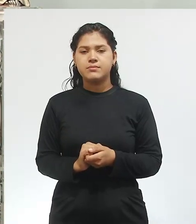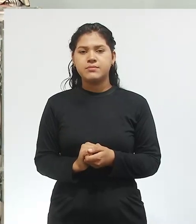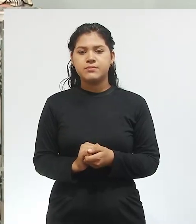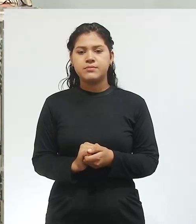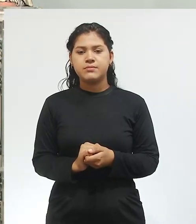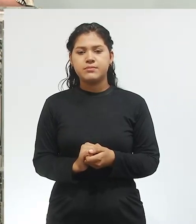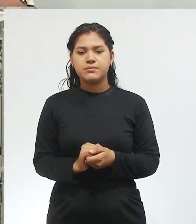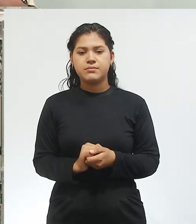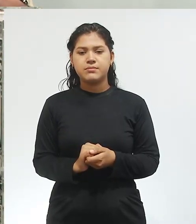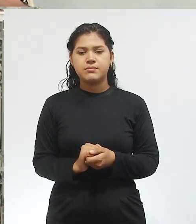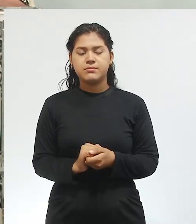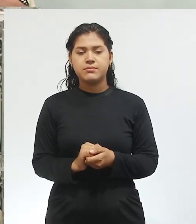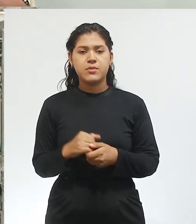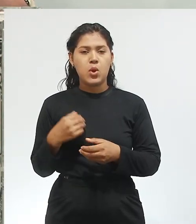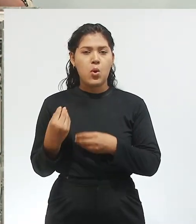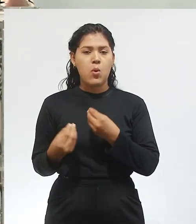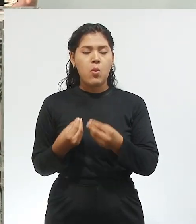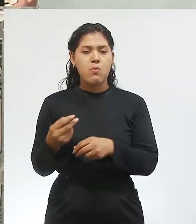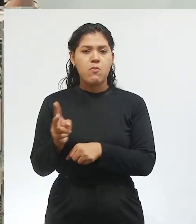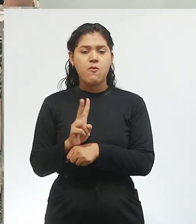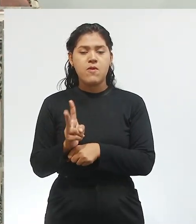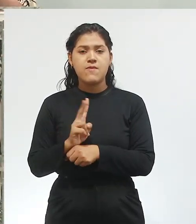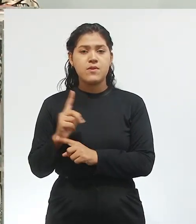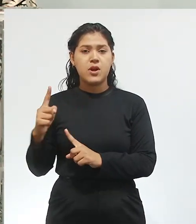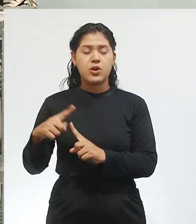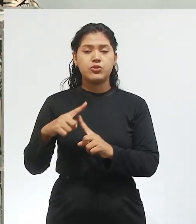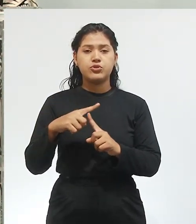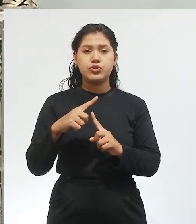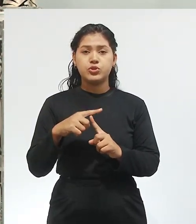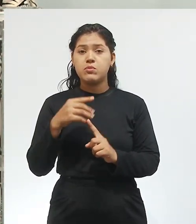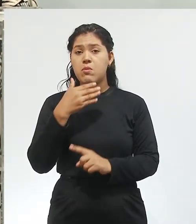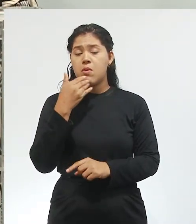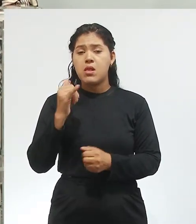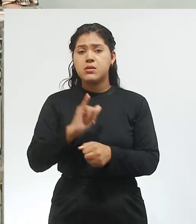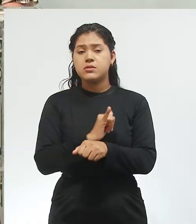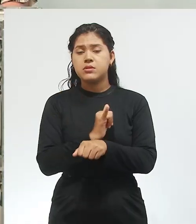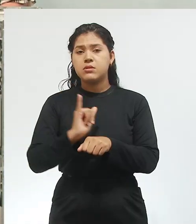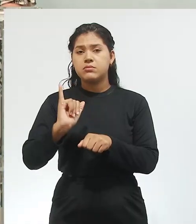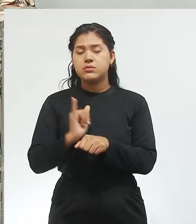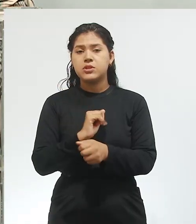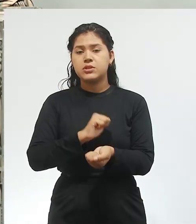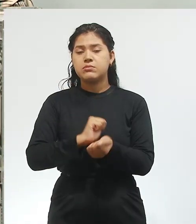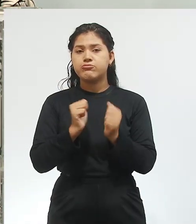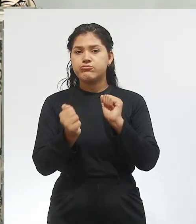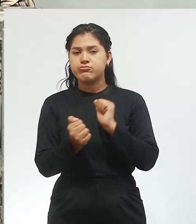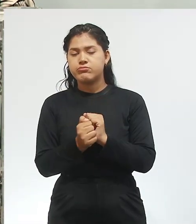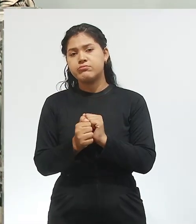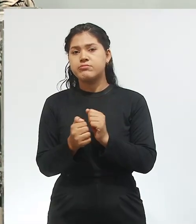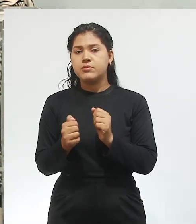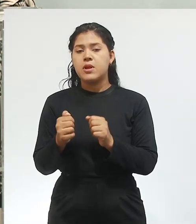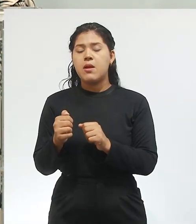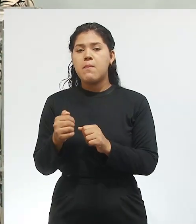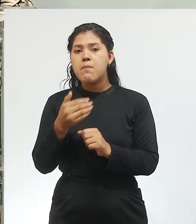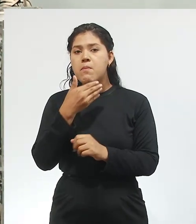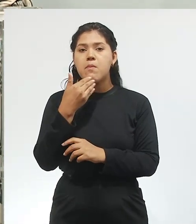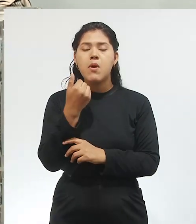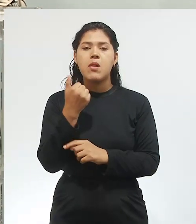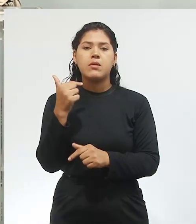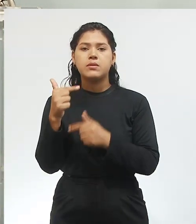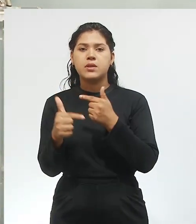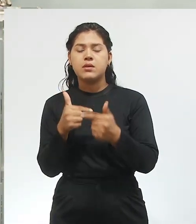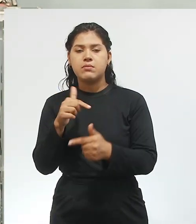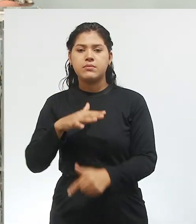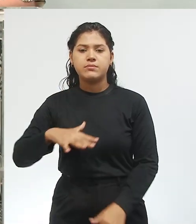pessoa. Então, como verificar esse tipo de comportamento e, a partir dele, né, traçar outros tipos de formas de